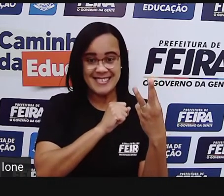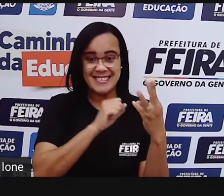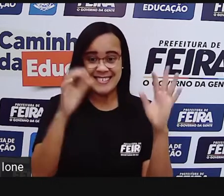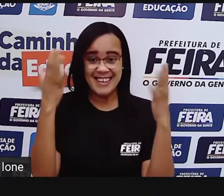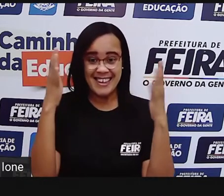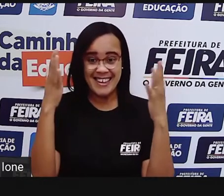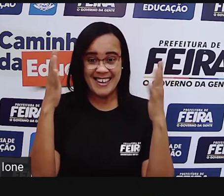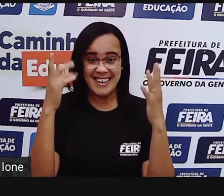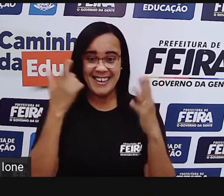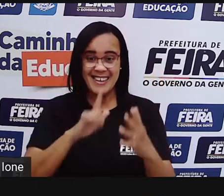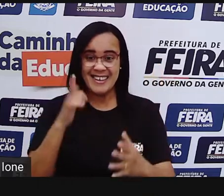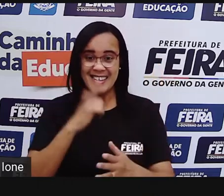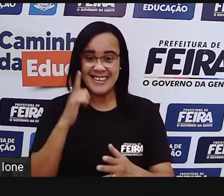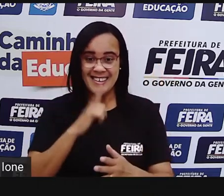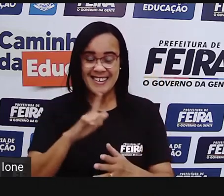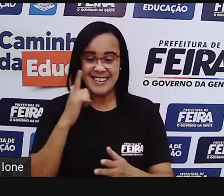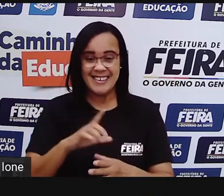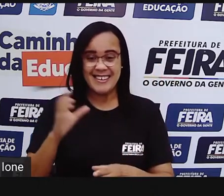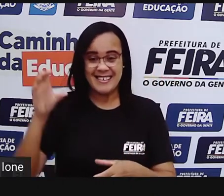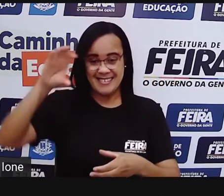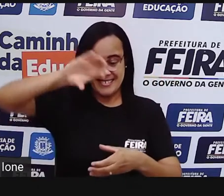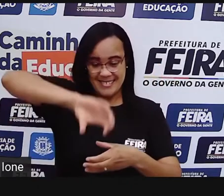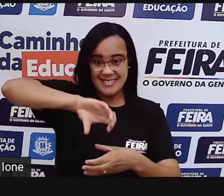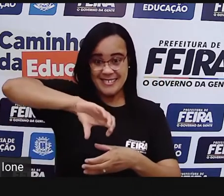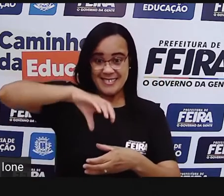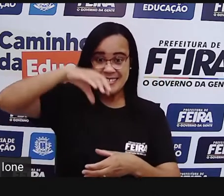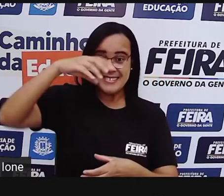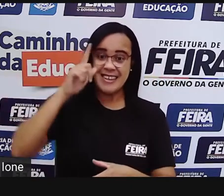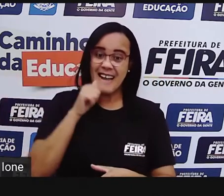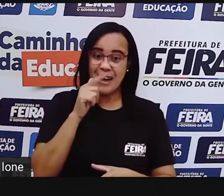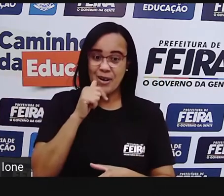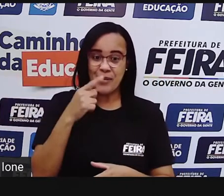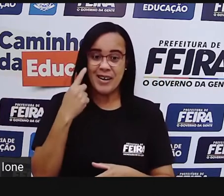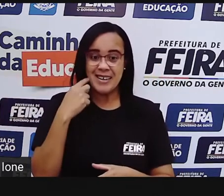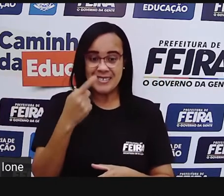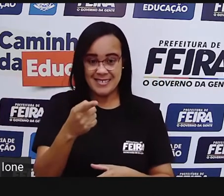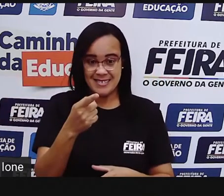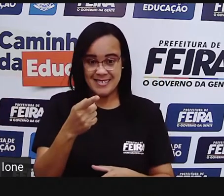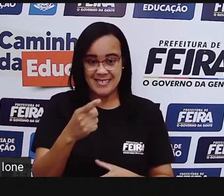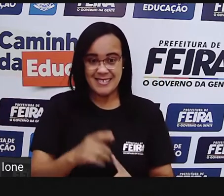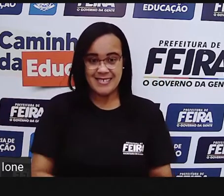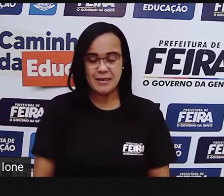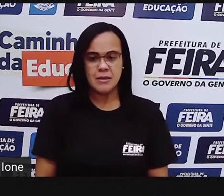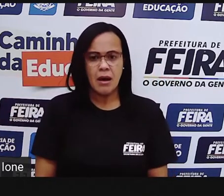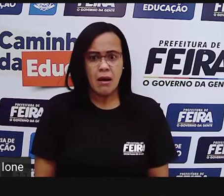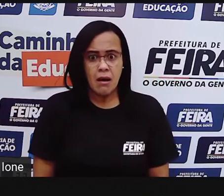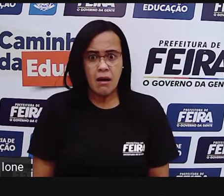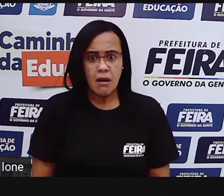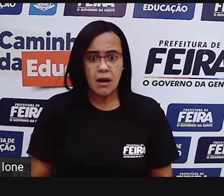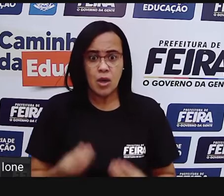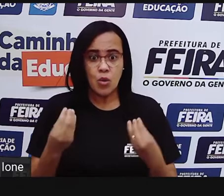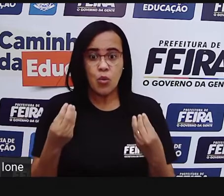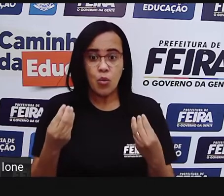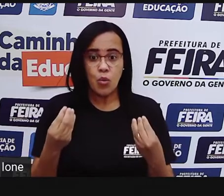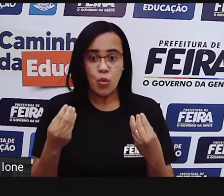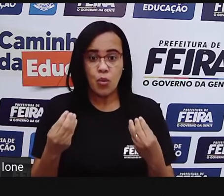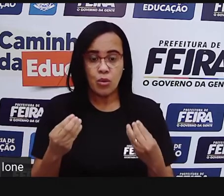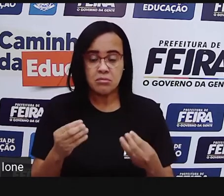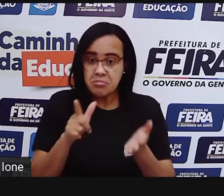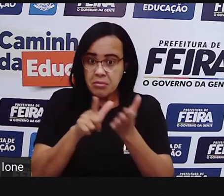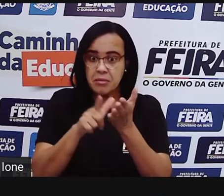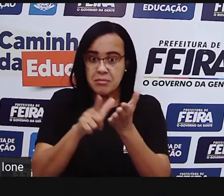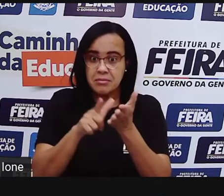Tcharam! Coloquei o copo dentro da água. Deixa eu afastar aqui para vocês verem. E agora, meninada, será que essa folha